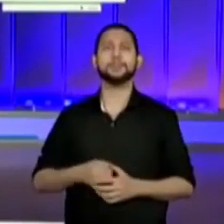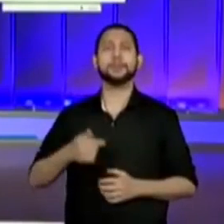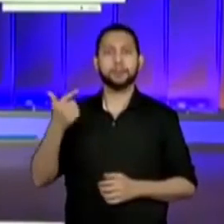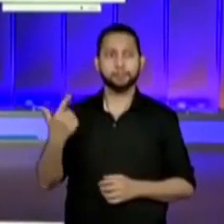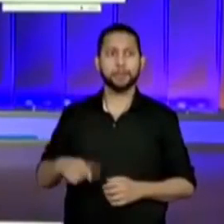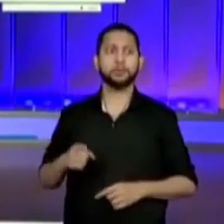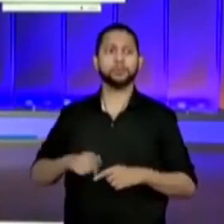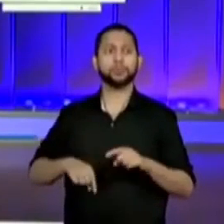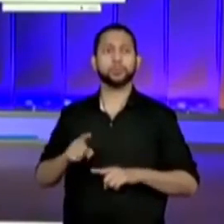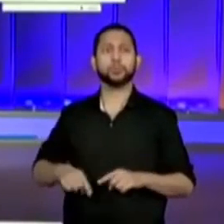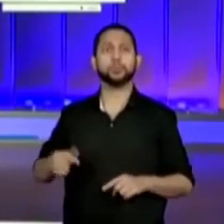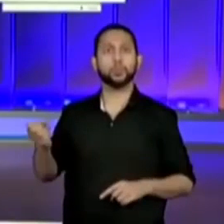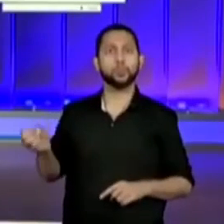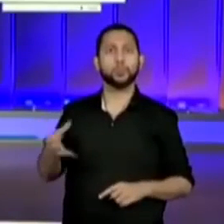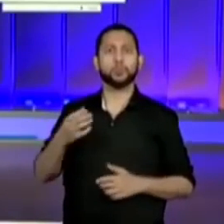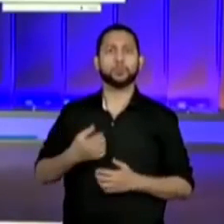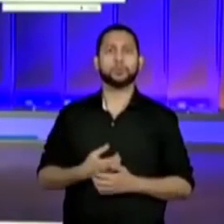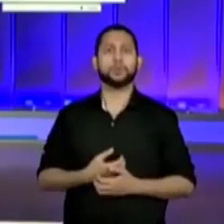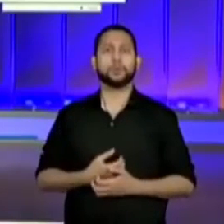mais um